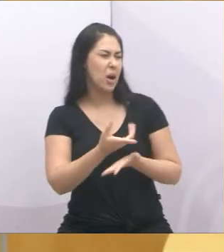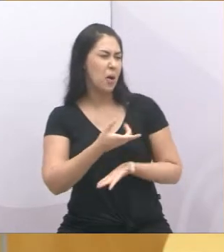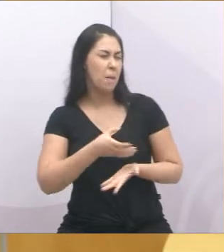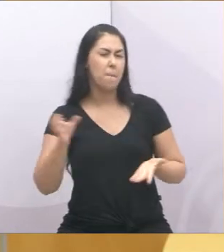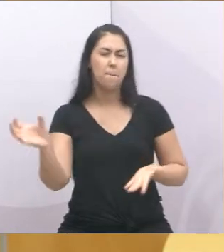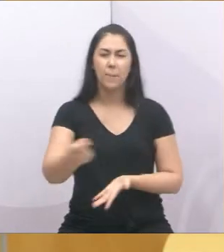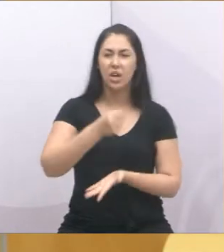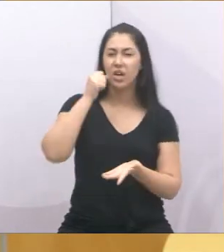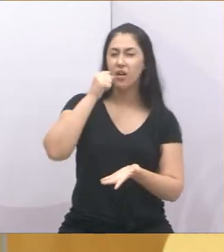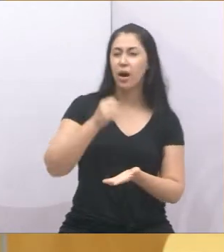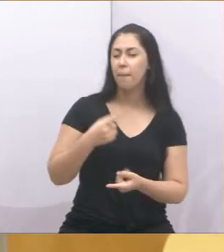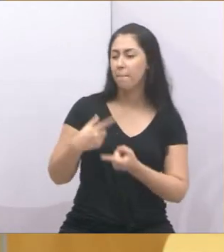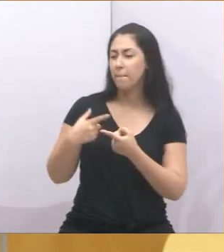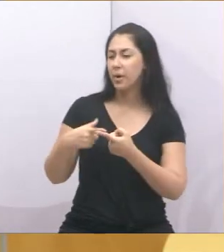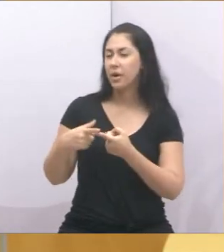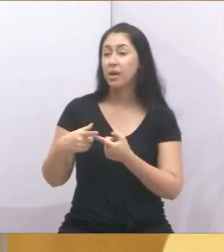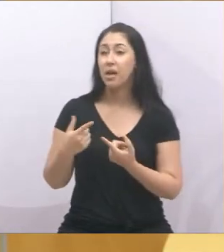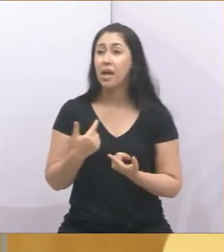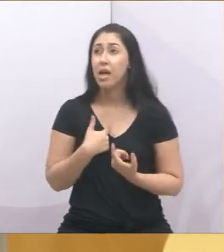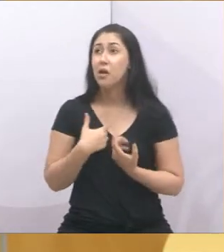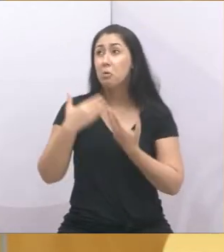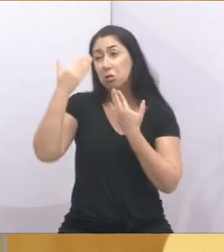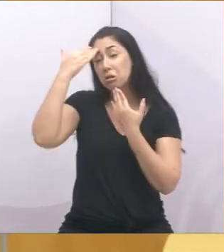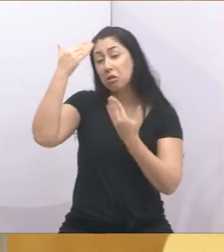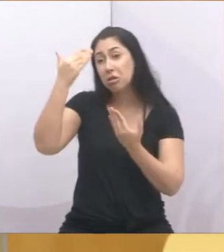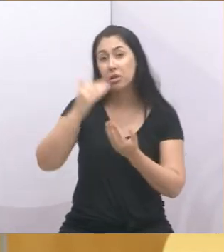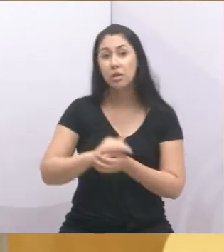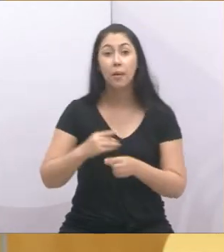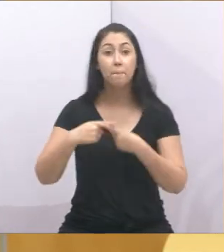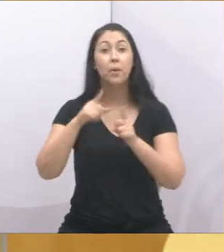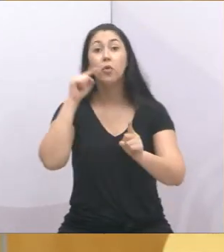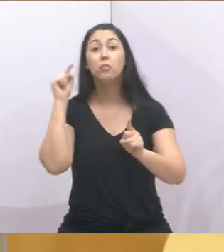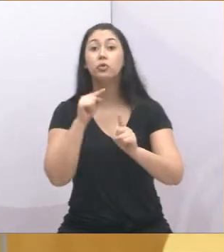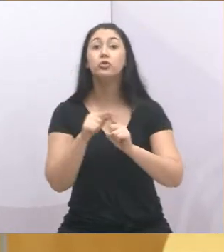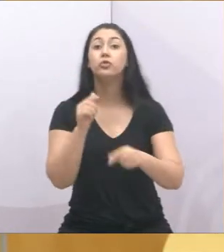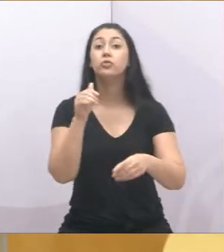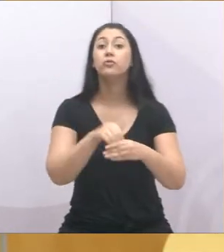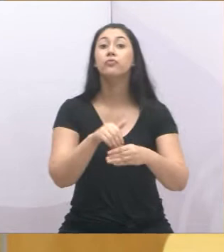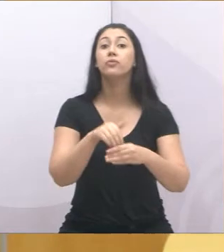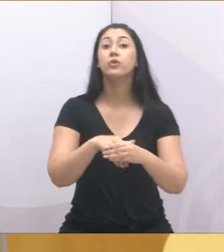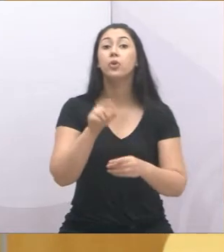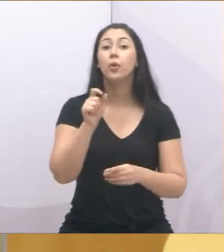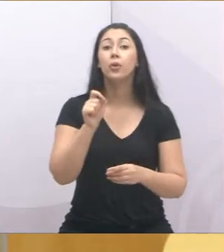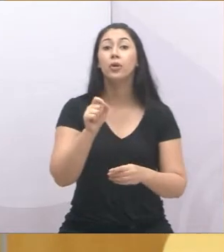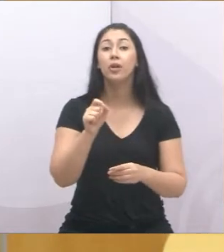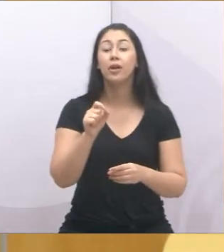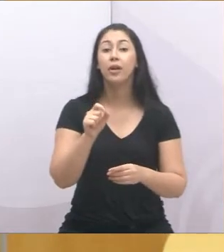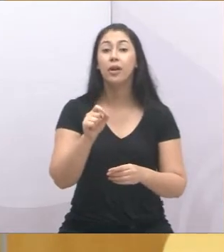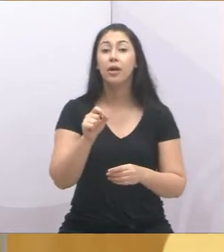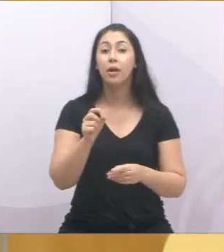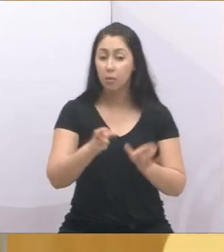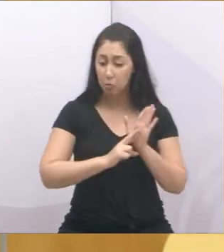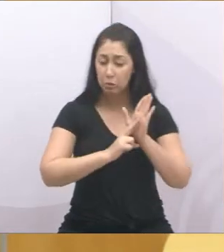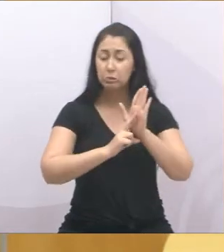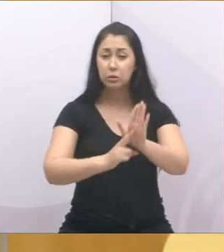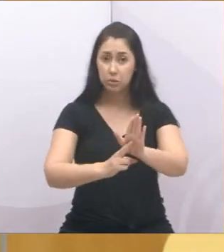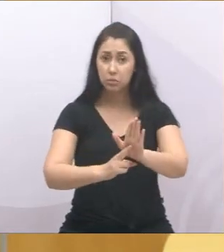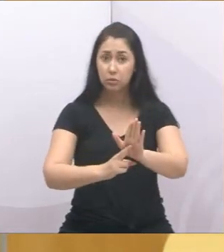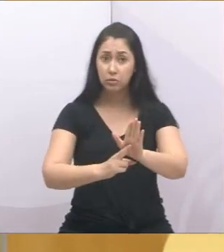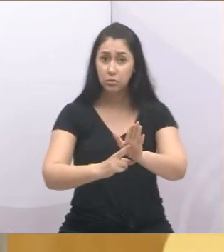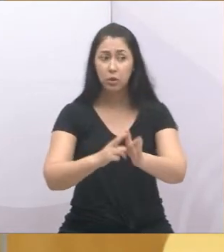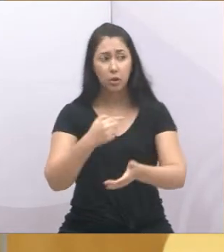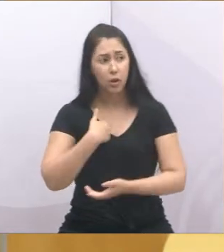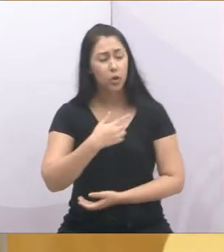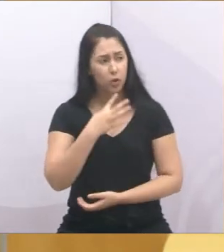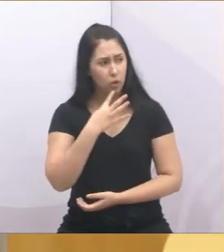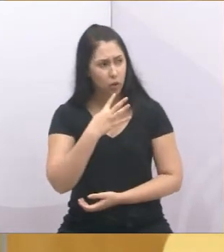cesta básica, por gratidão a alguém. E o verdadeiro objetivo do voto, que é visando eleger alguém que você conheça,